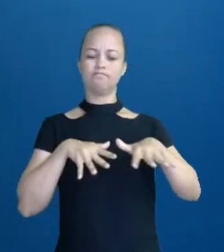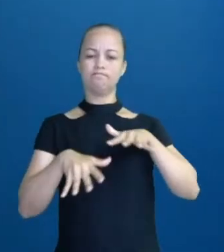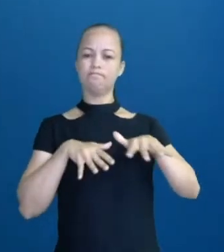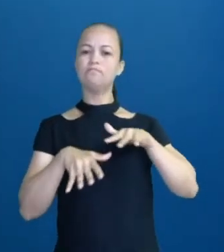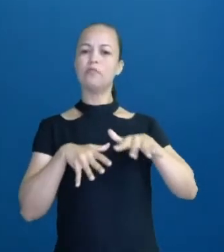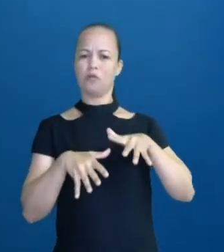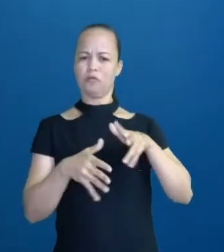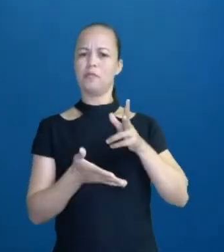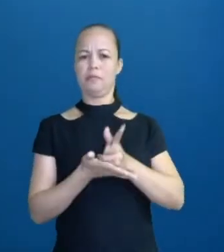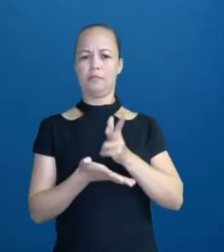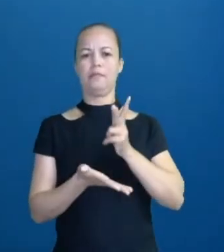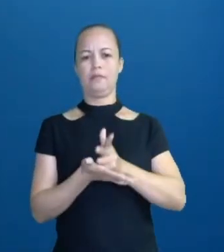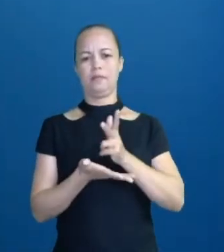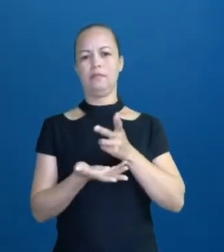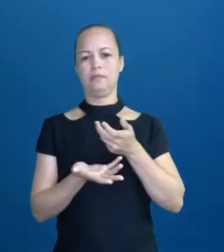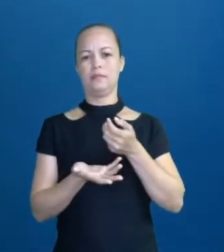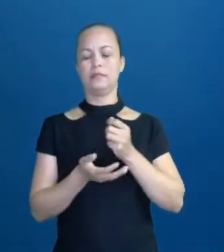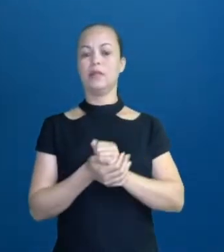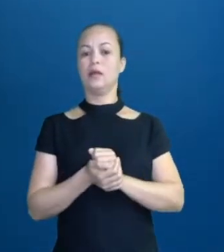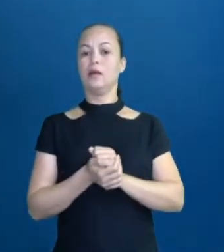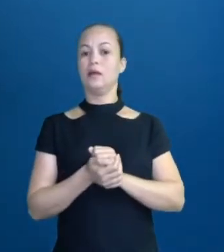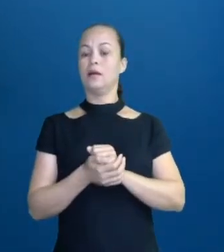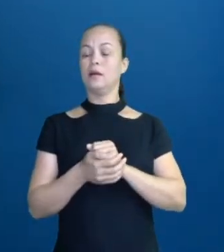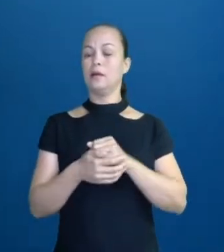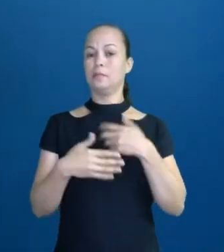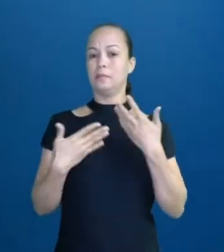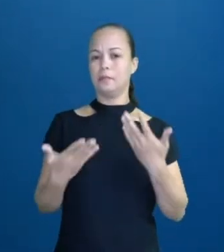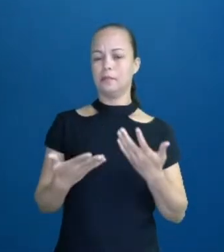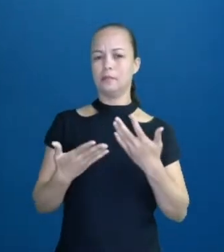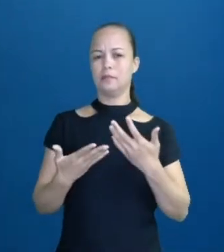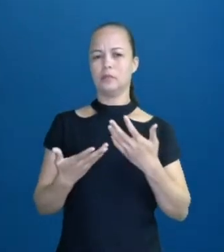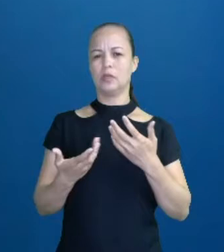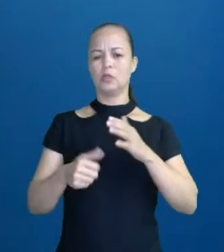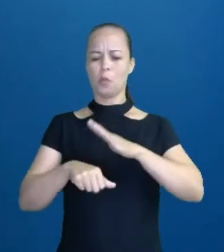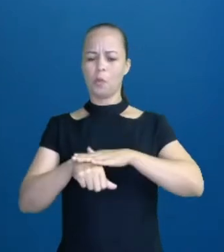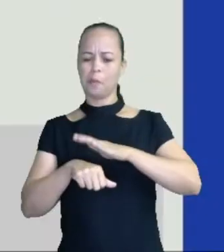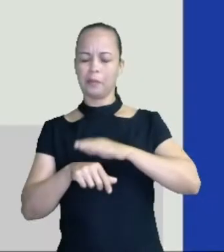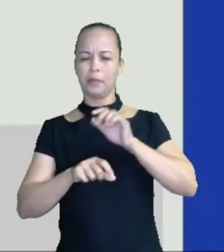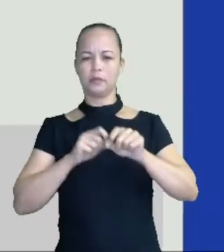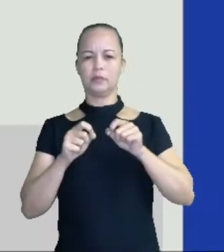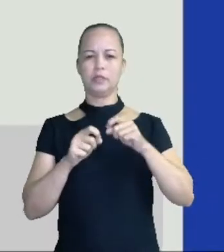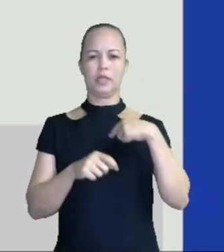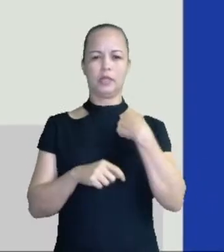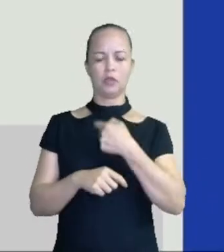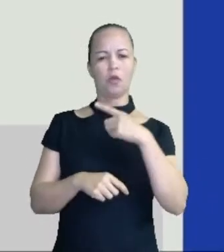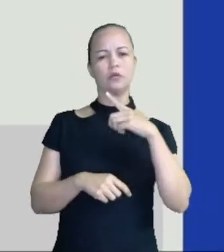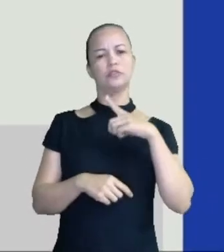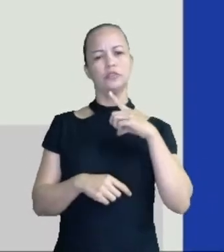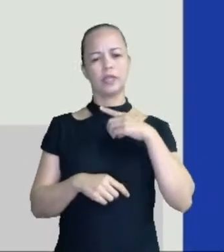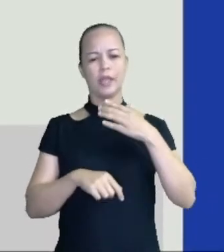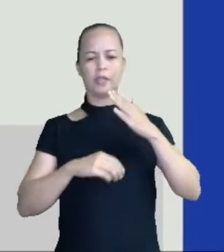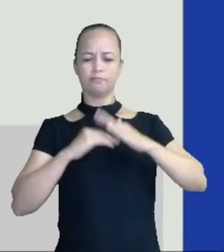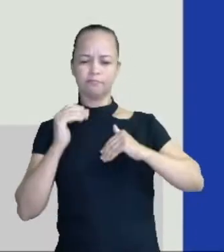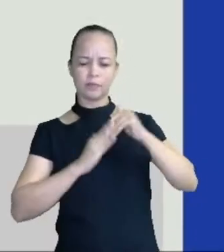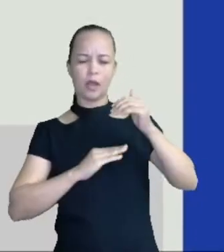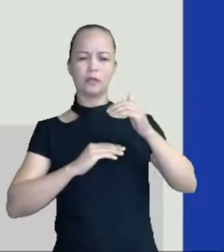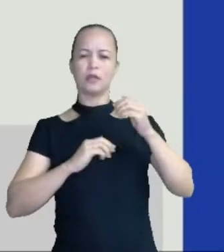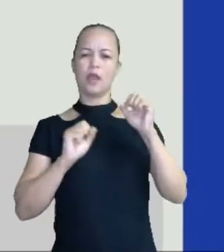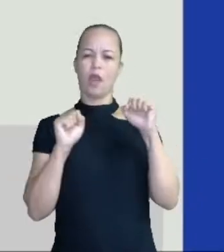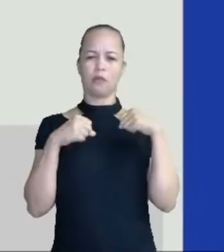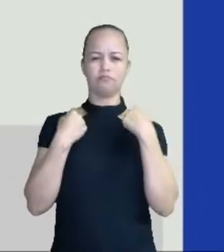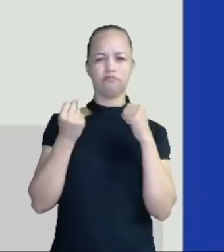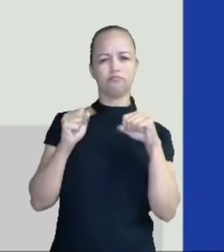movimento, tá certo? Portanto, a partir do momento que a gente pratica alguma atividade física, seja